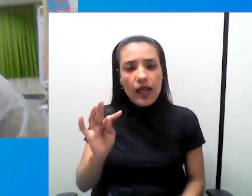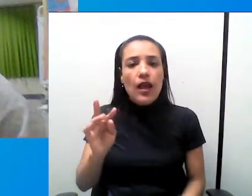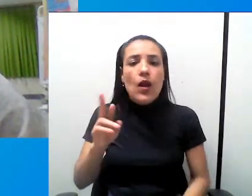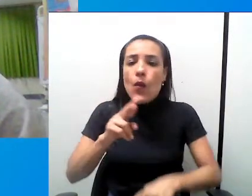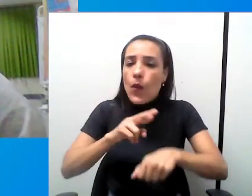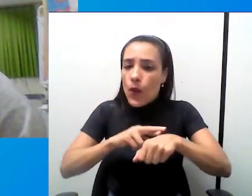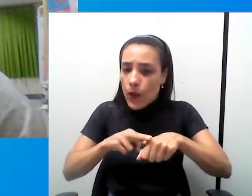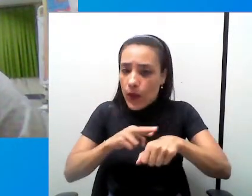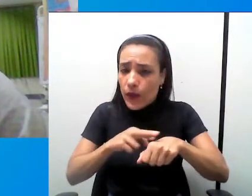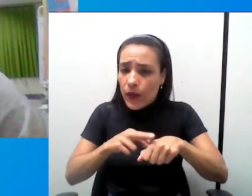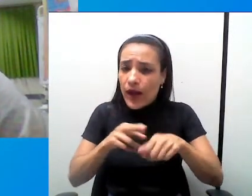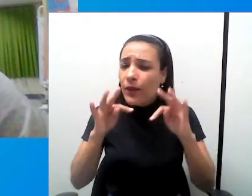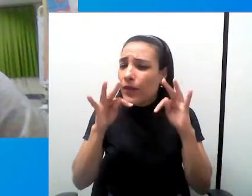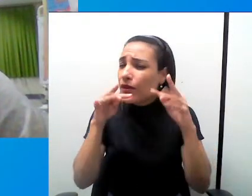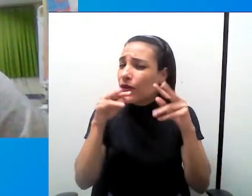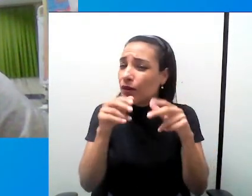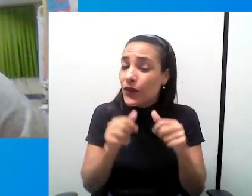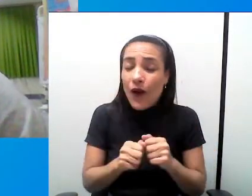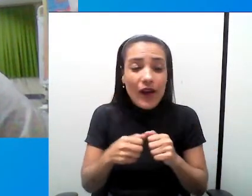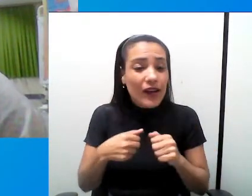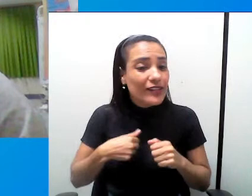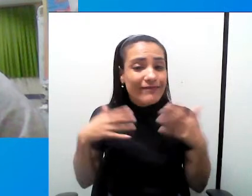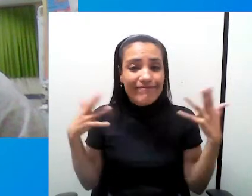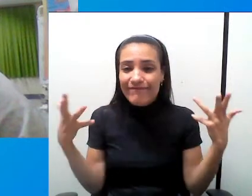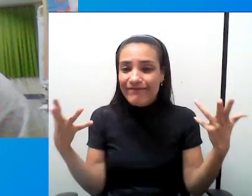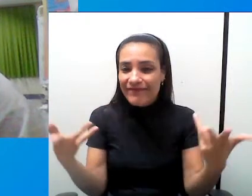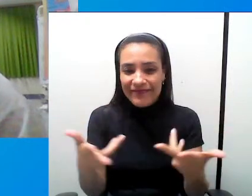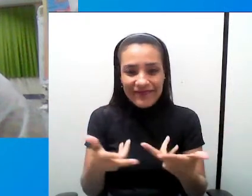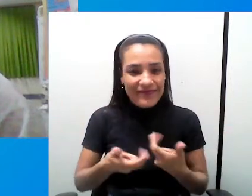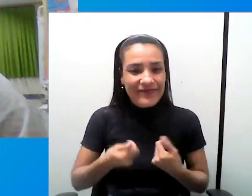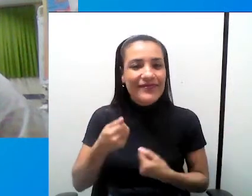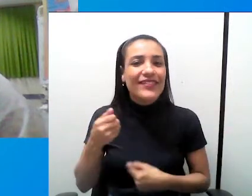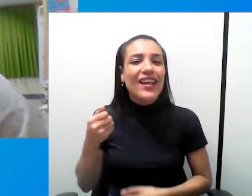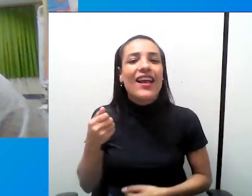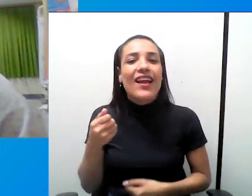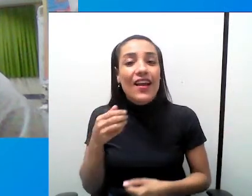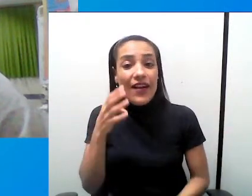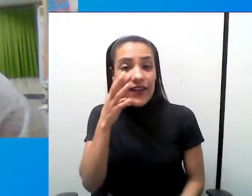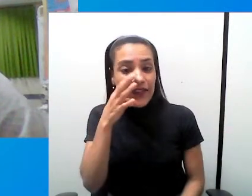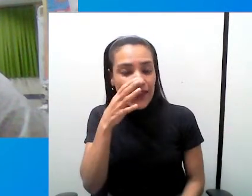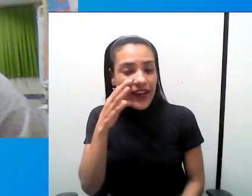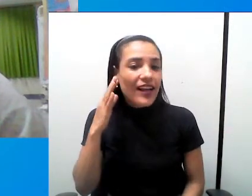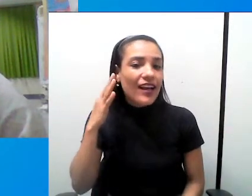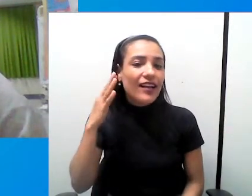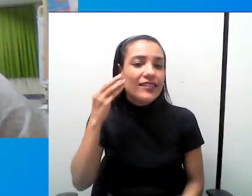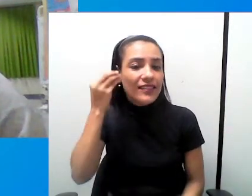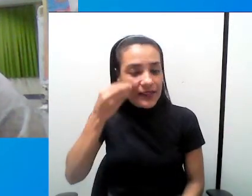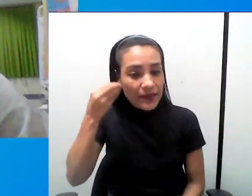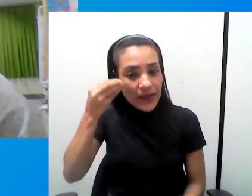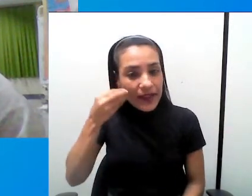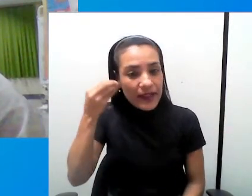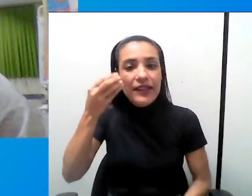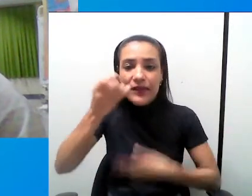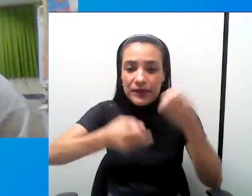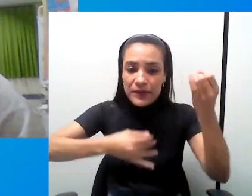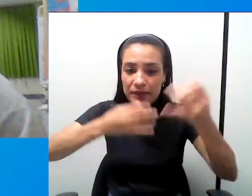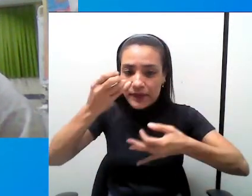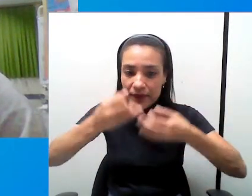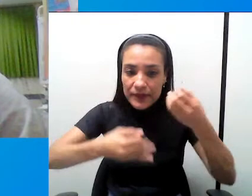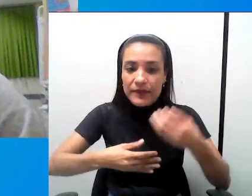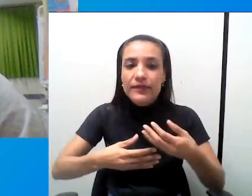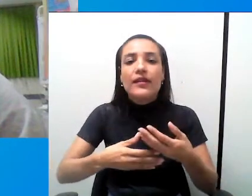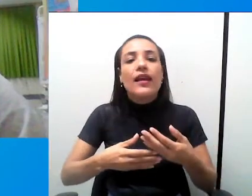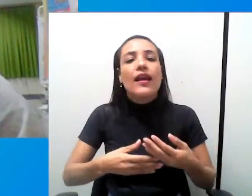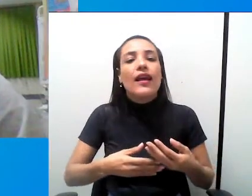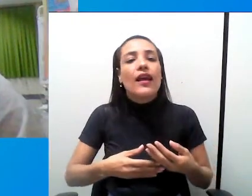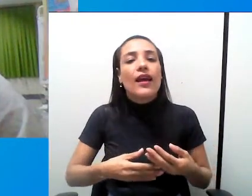estou aqui maravilhado com as experiências que foram relatadas e mais do que nunca orgulhoso de poder participar